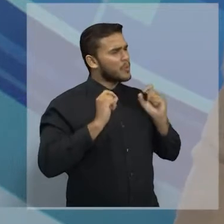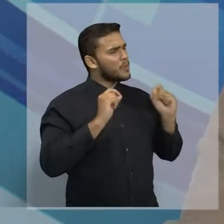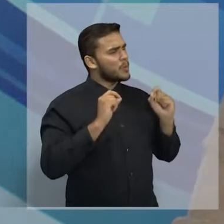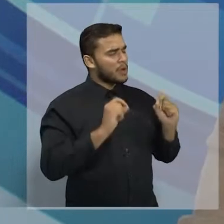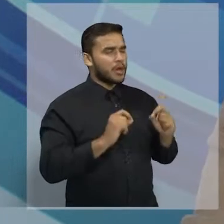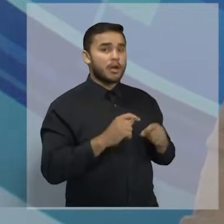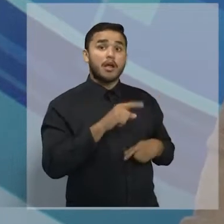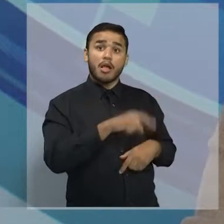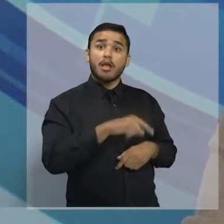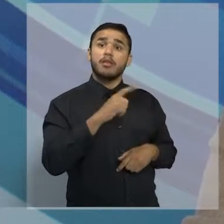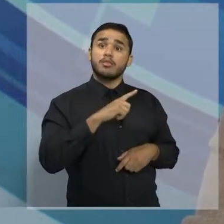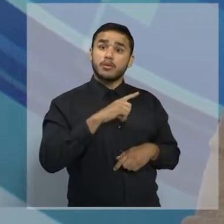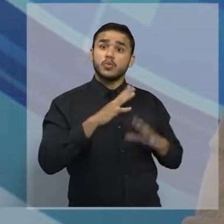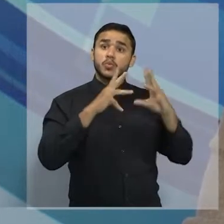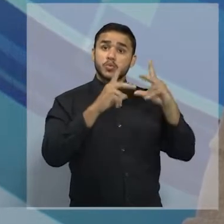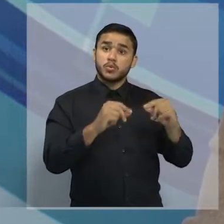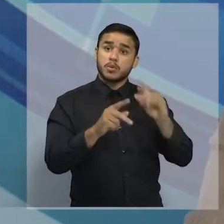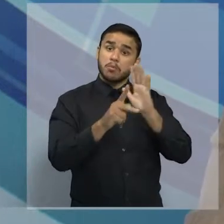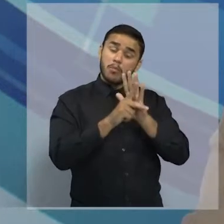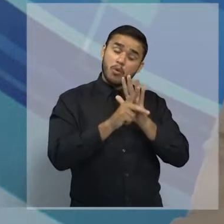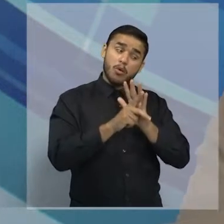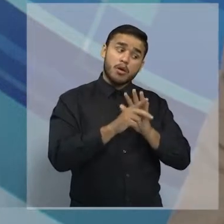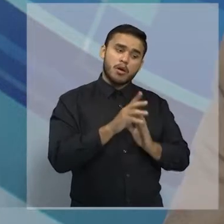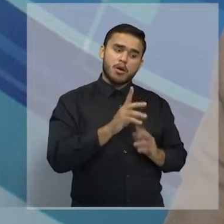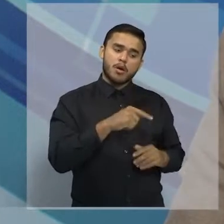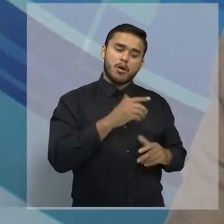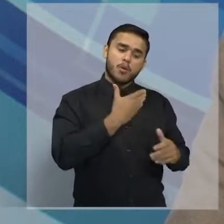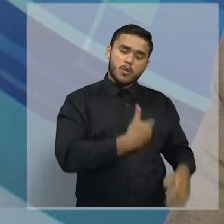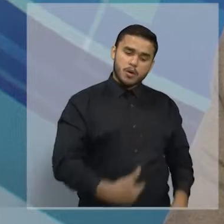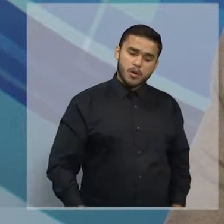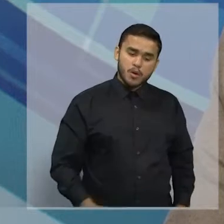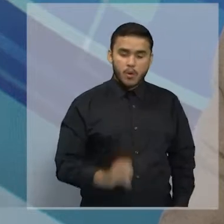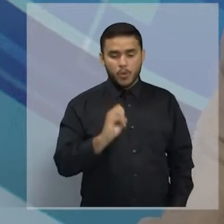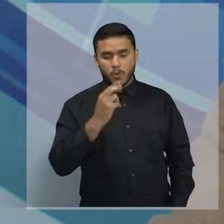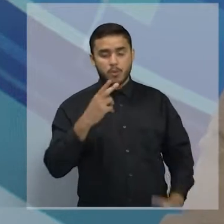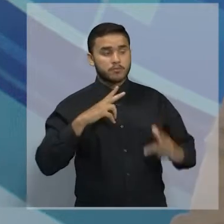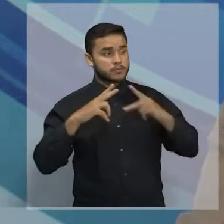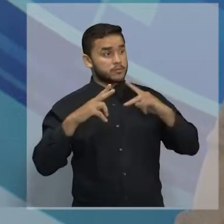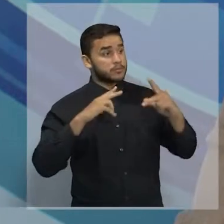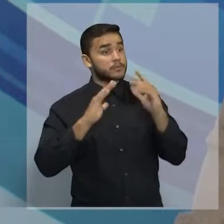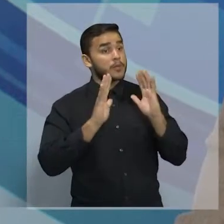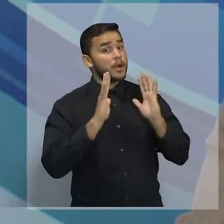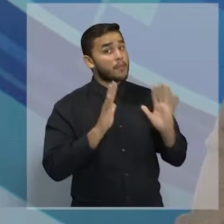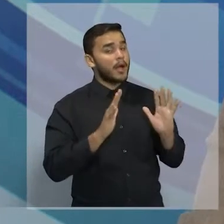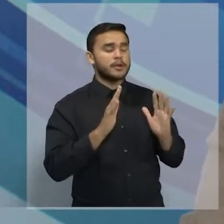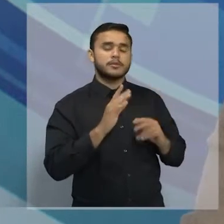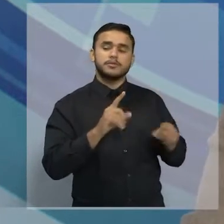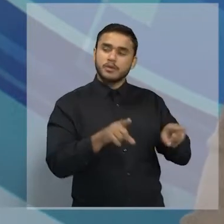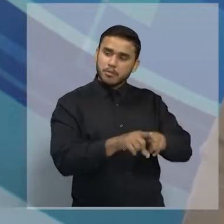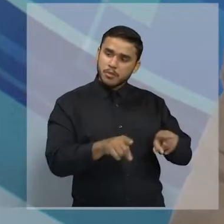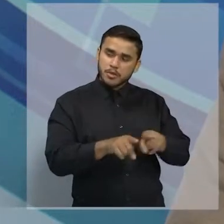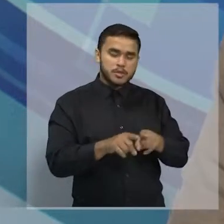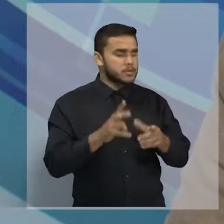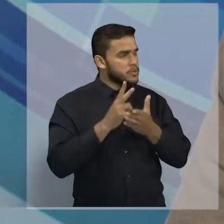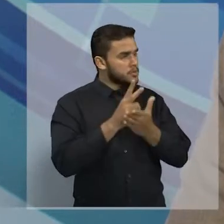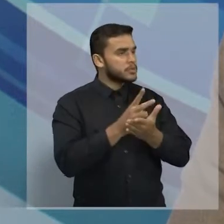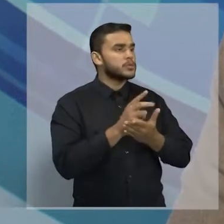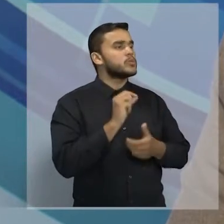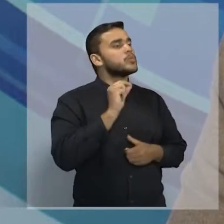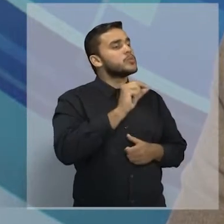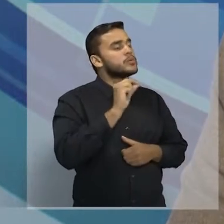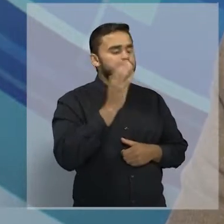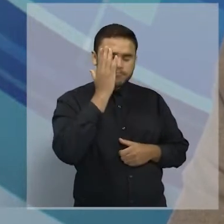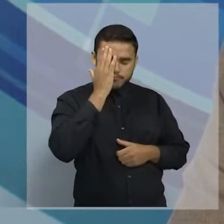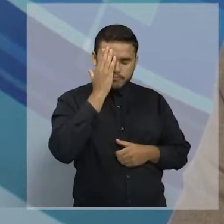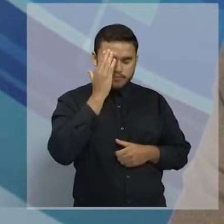institucional que pode ser feito pelo setor público ou pela iniciativa privada, mas basicamente ela sempre tem